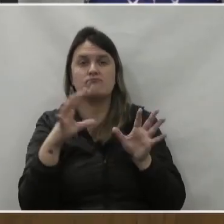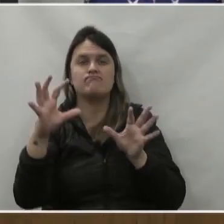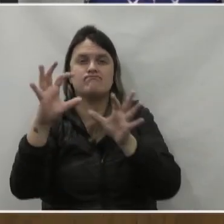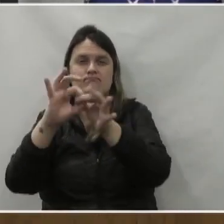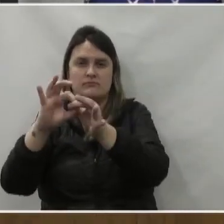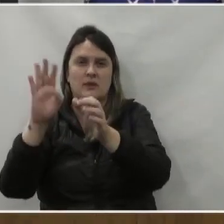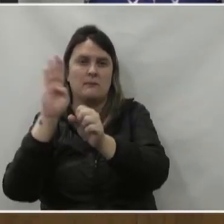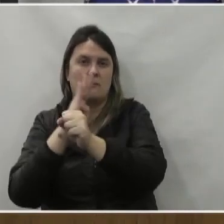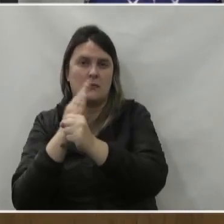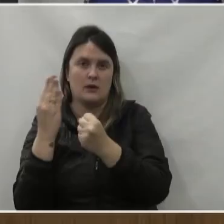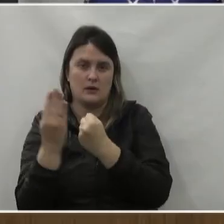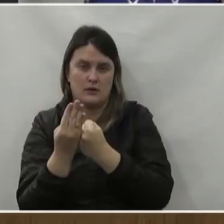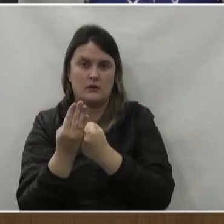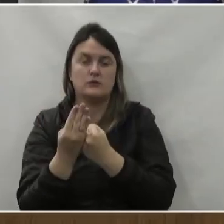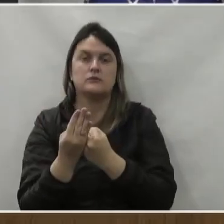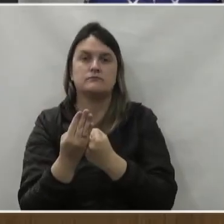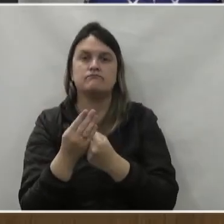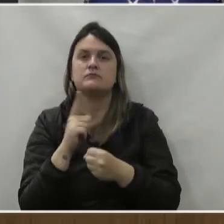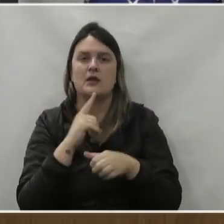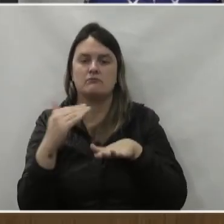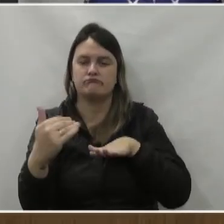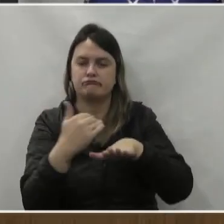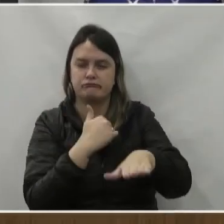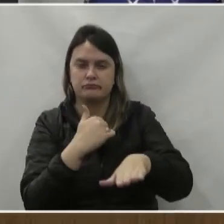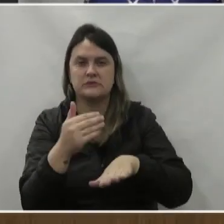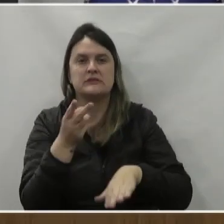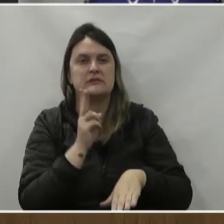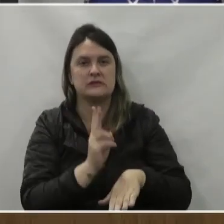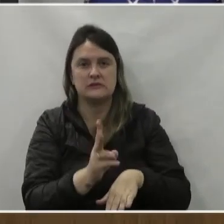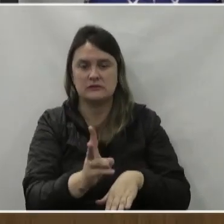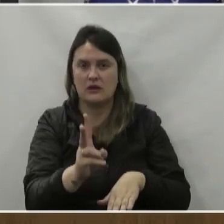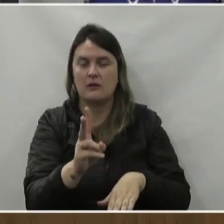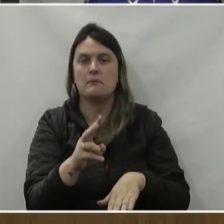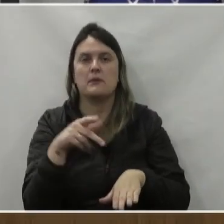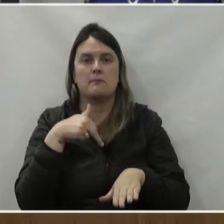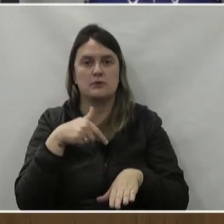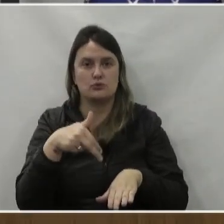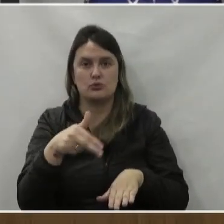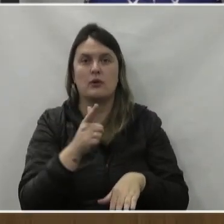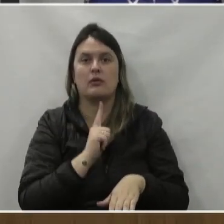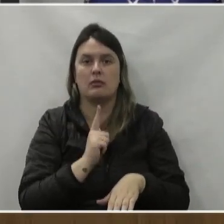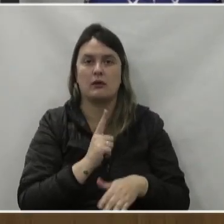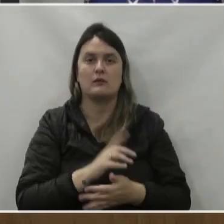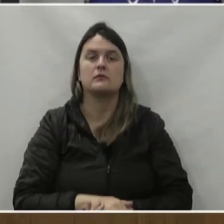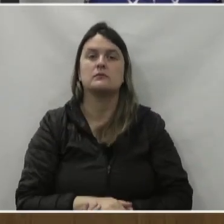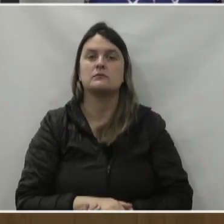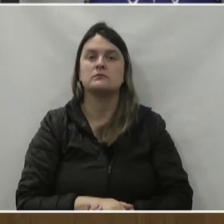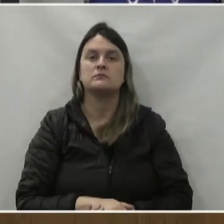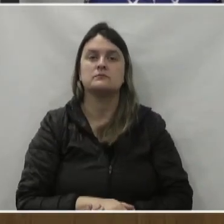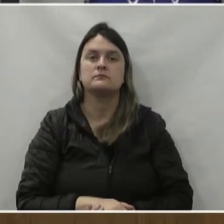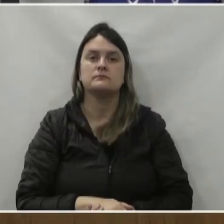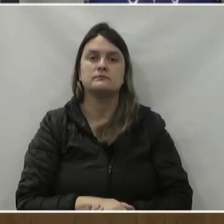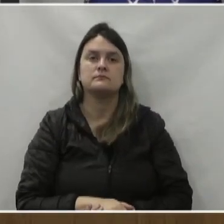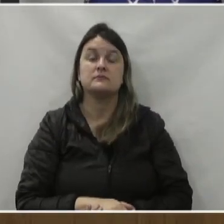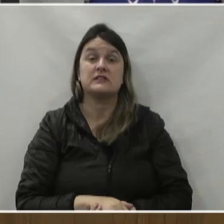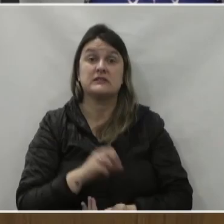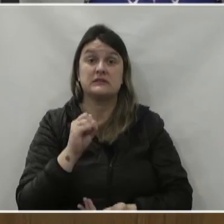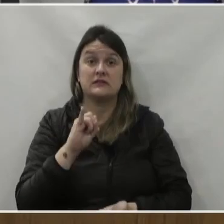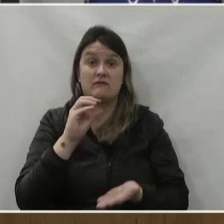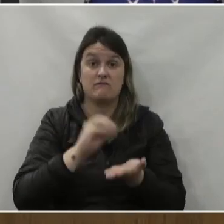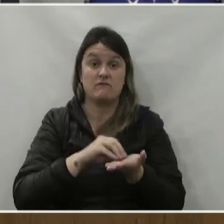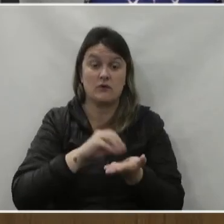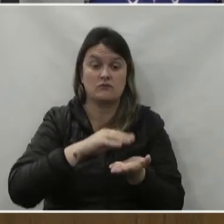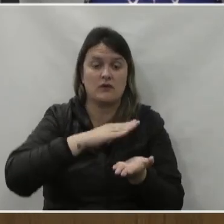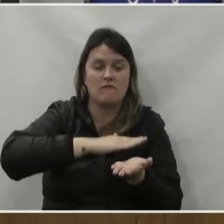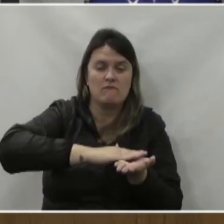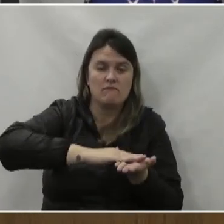bairro, recebendo fluxo constante de veículos e pedestres. Contudo, a falta de